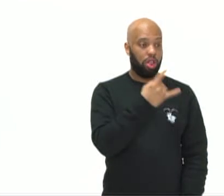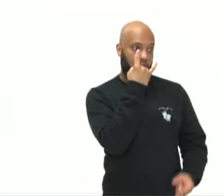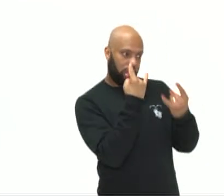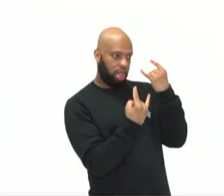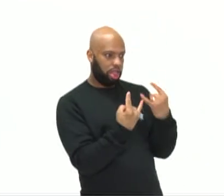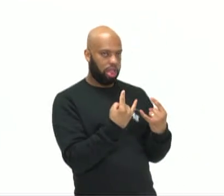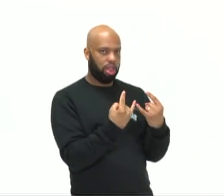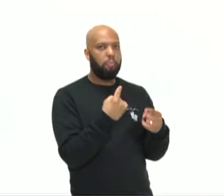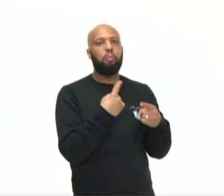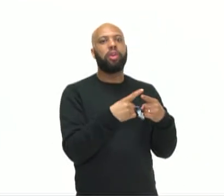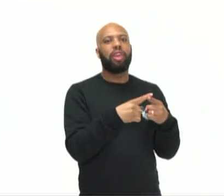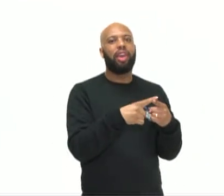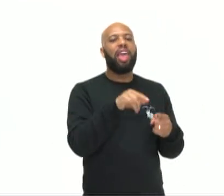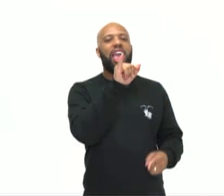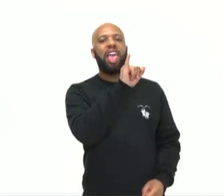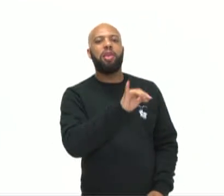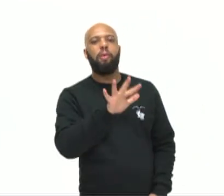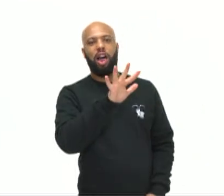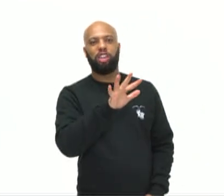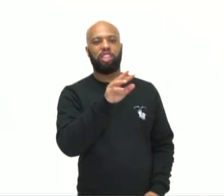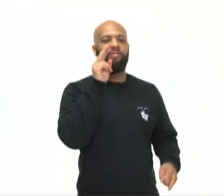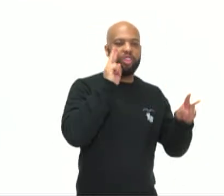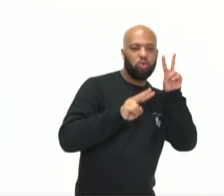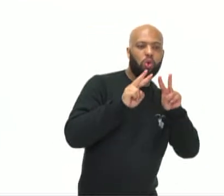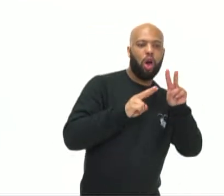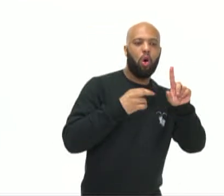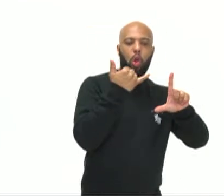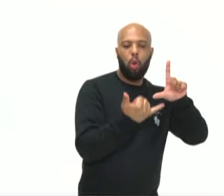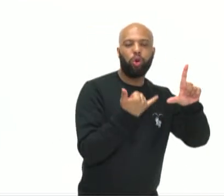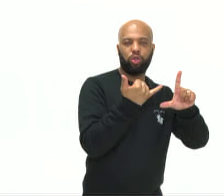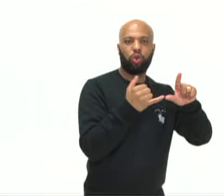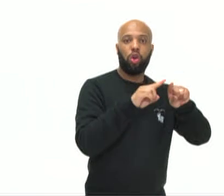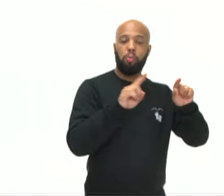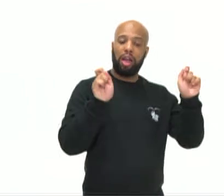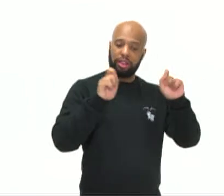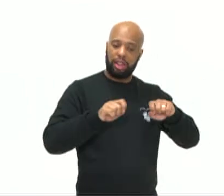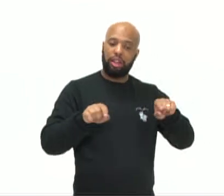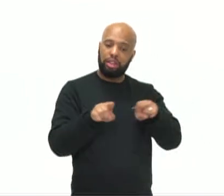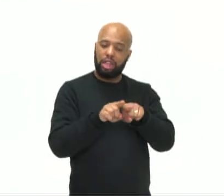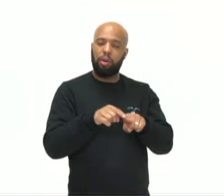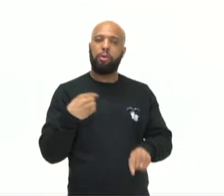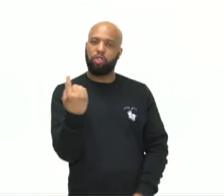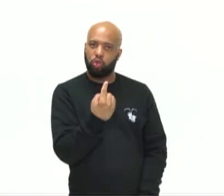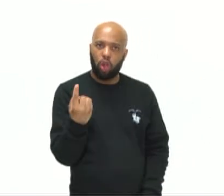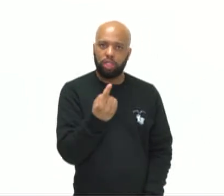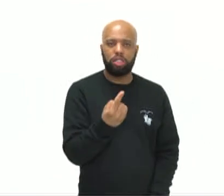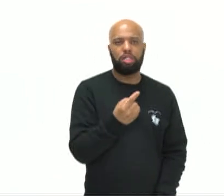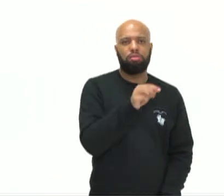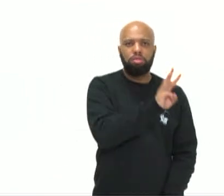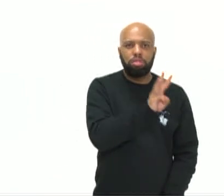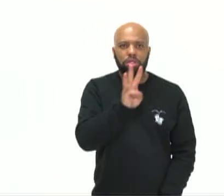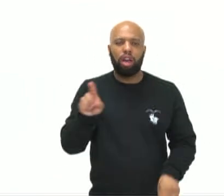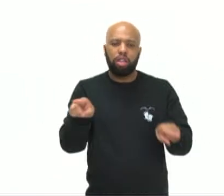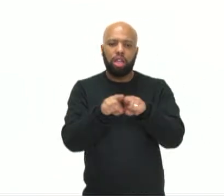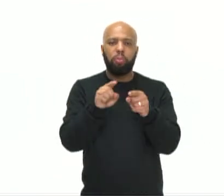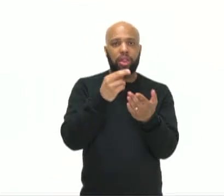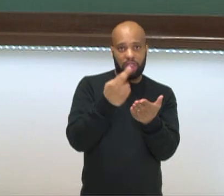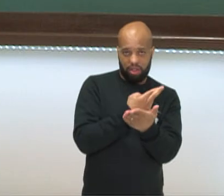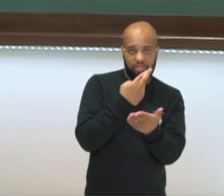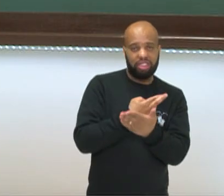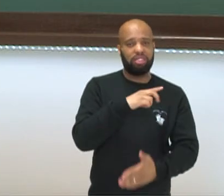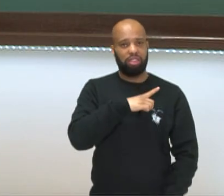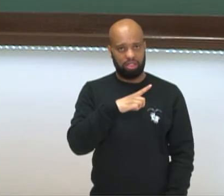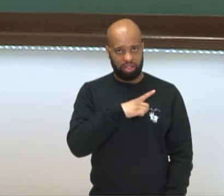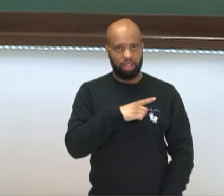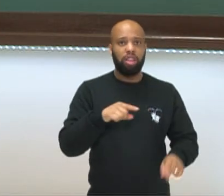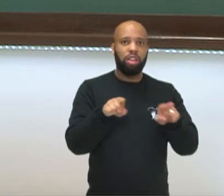e quase lúdicos. Mas também podem aparecer sozinhos em alguns sites ou revistas, as seções elaboradas com esses gêneros. Também os